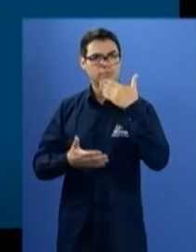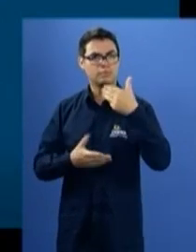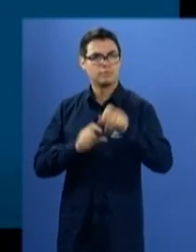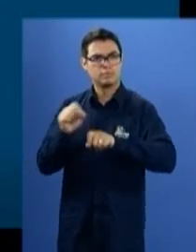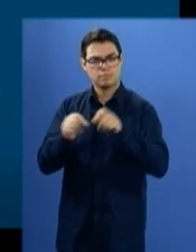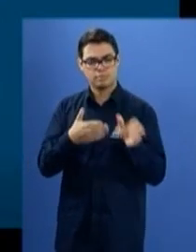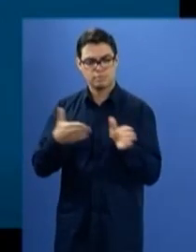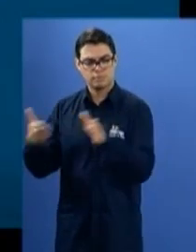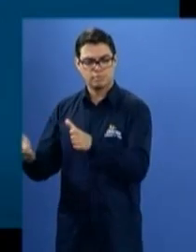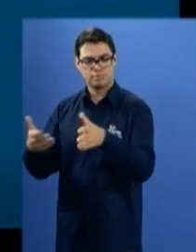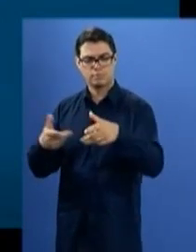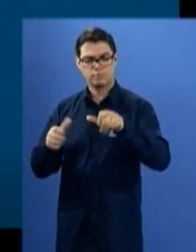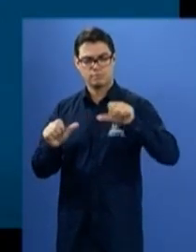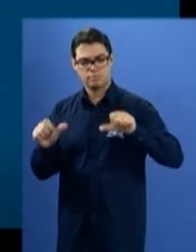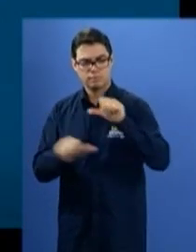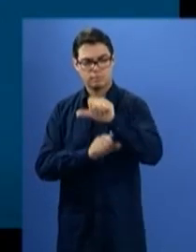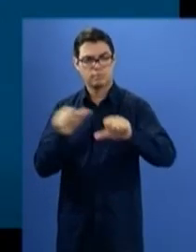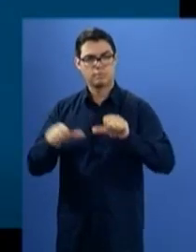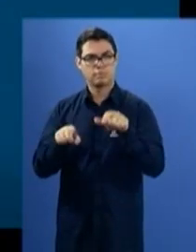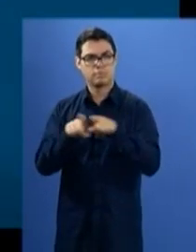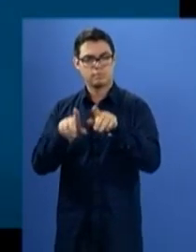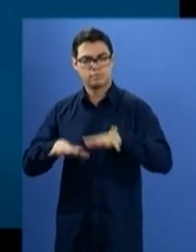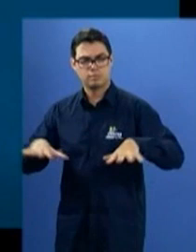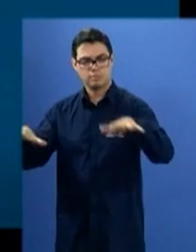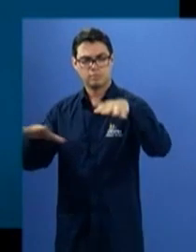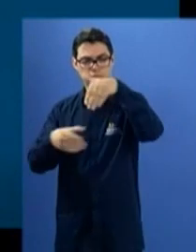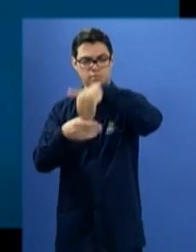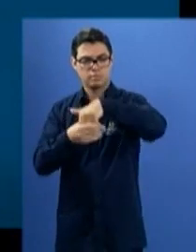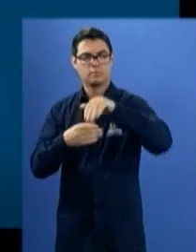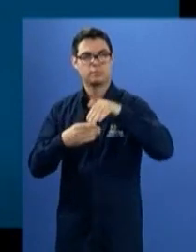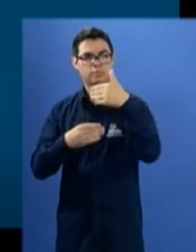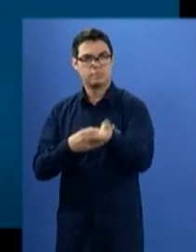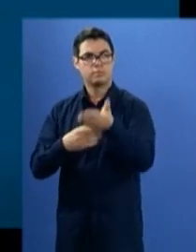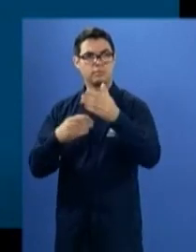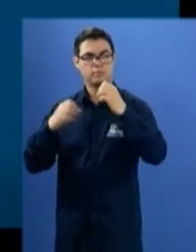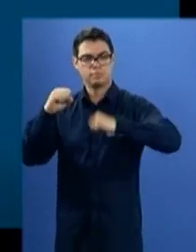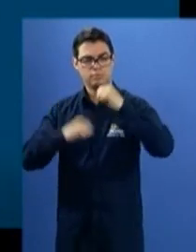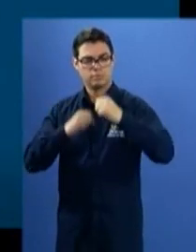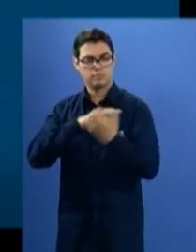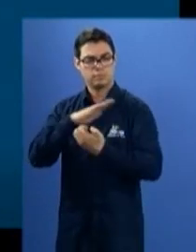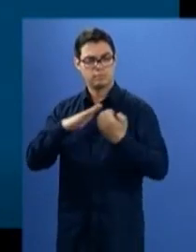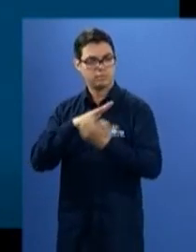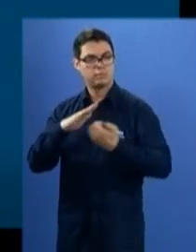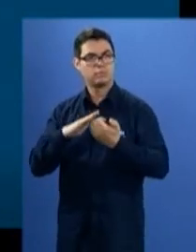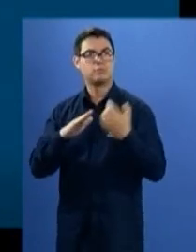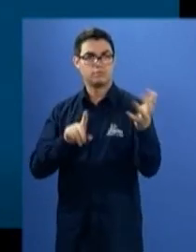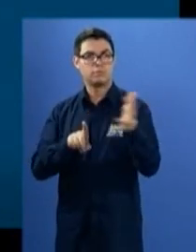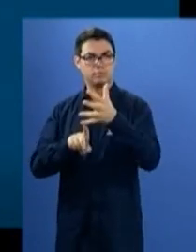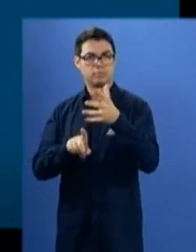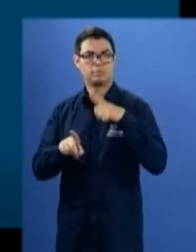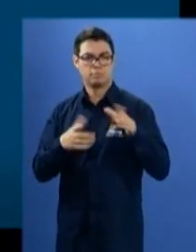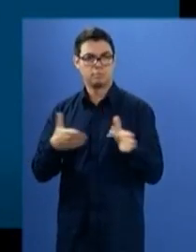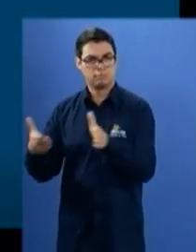dos processos de transformação e os ambientes internos e externos que influenciam neste